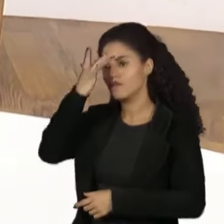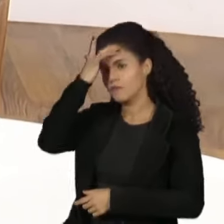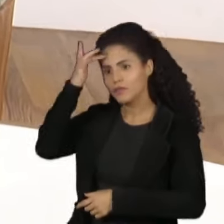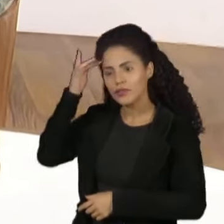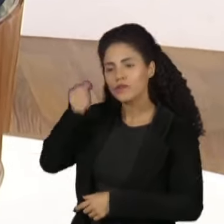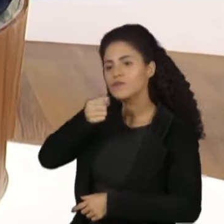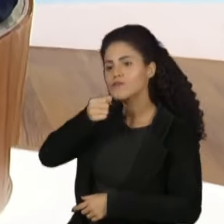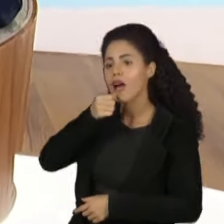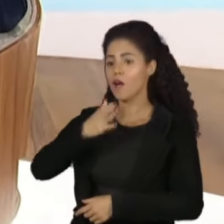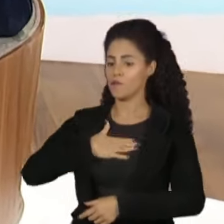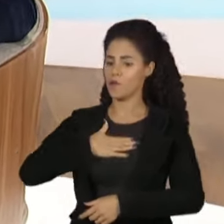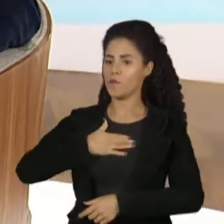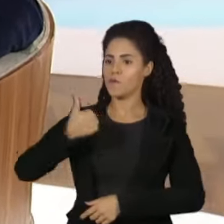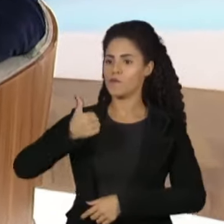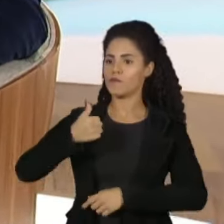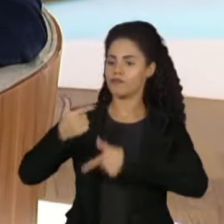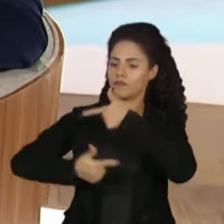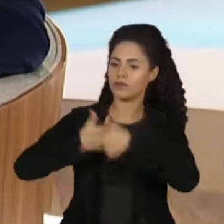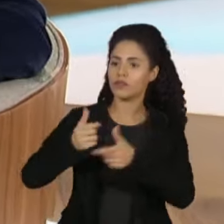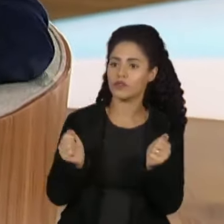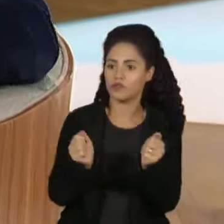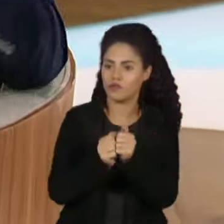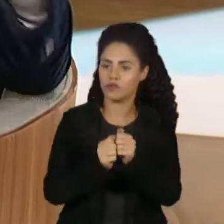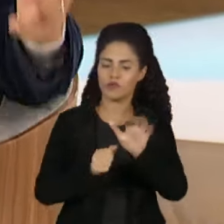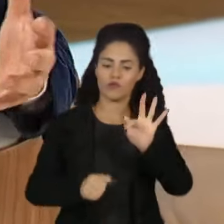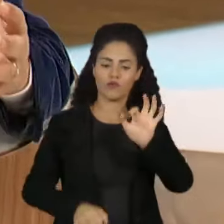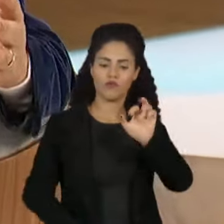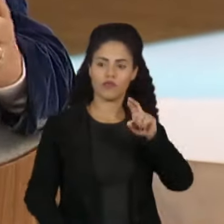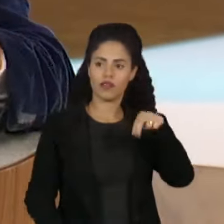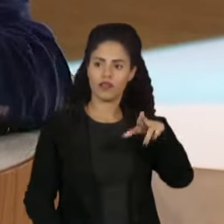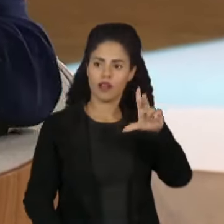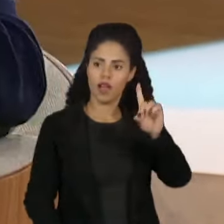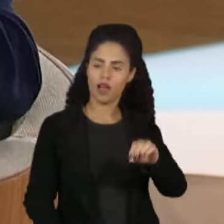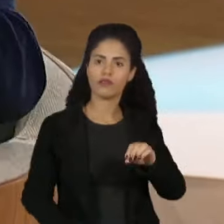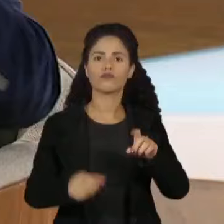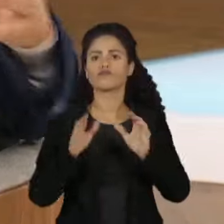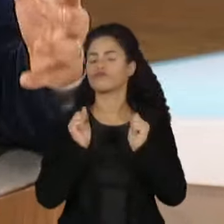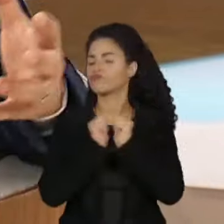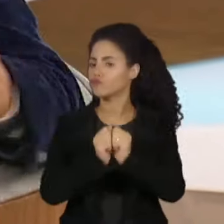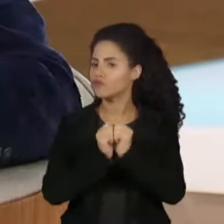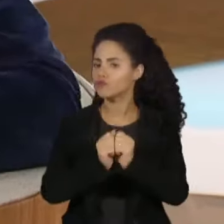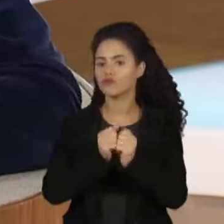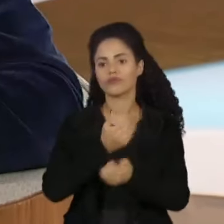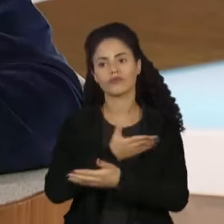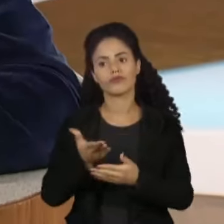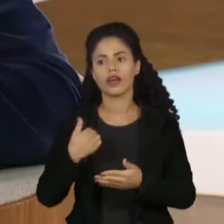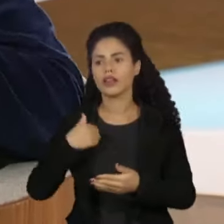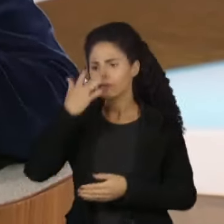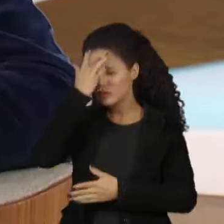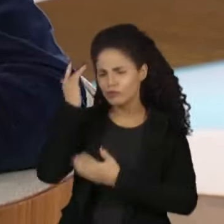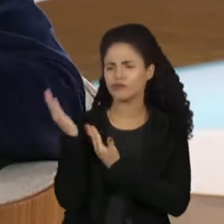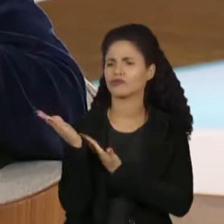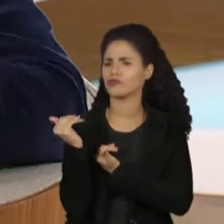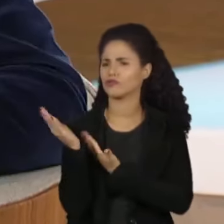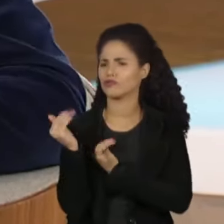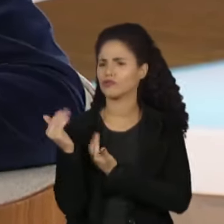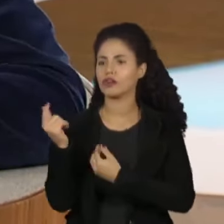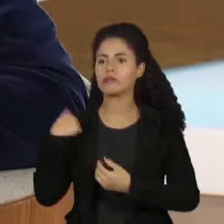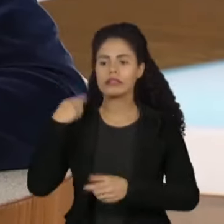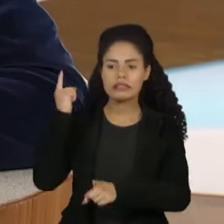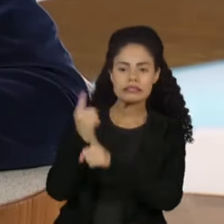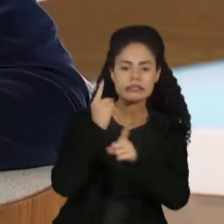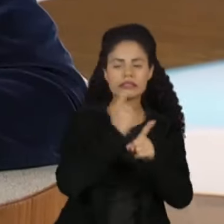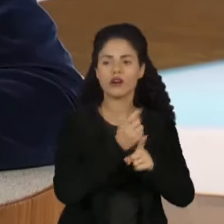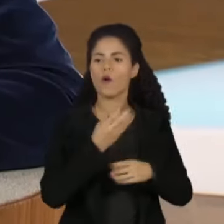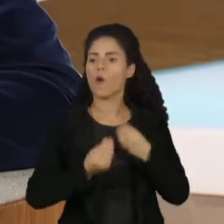primeiro trabalho né em parceria com o Fernando Meirelles e a olhar eletrônico uma molecada que tava Descobrindo